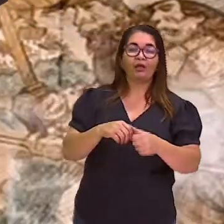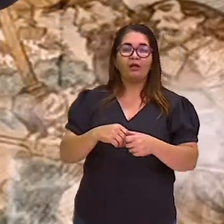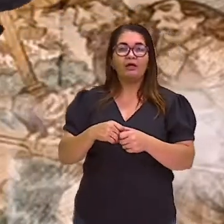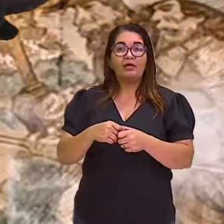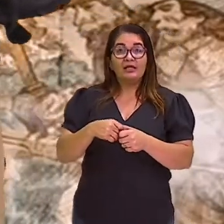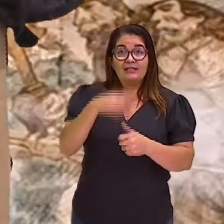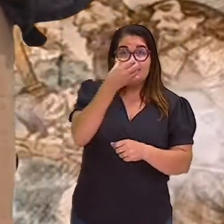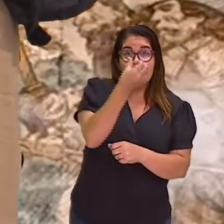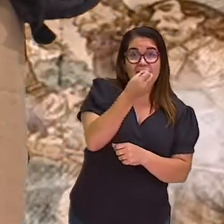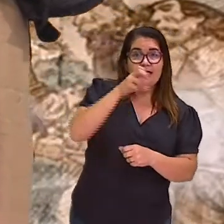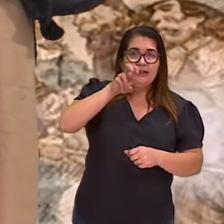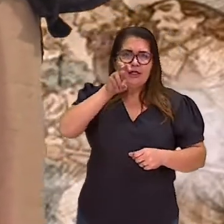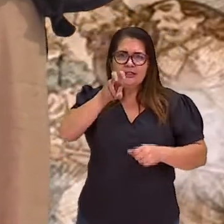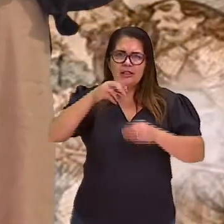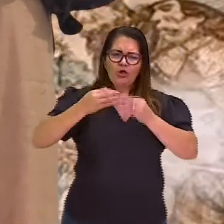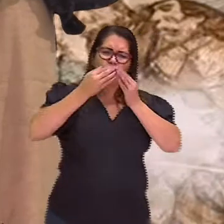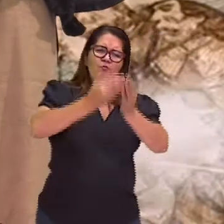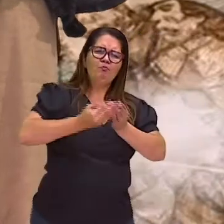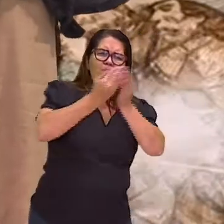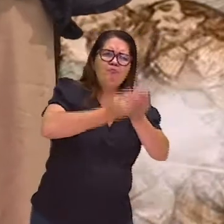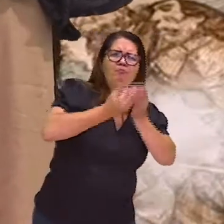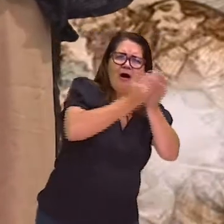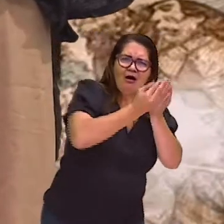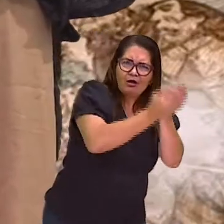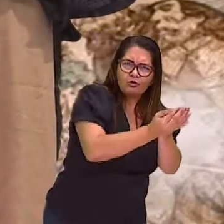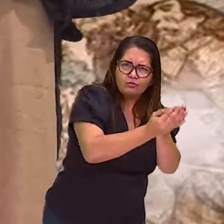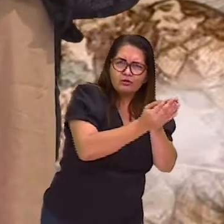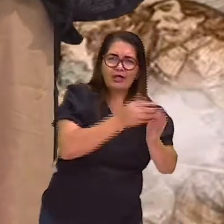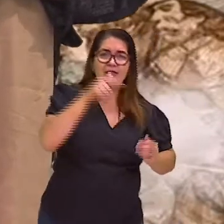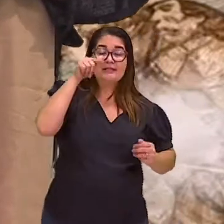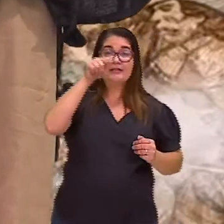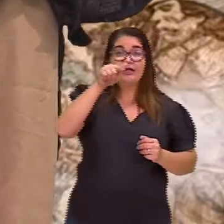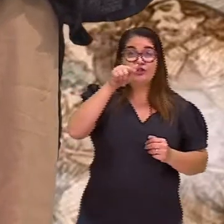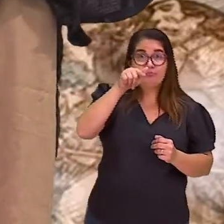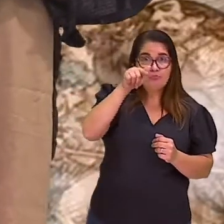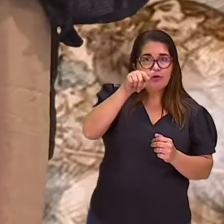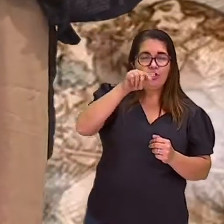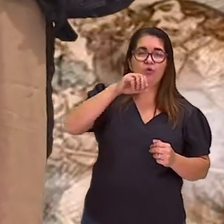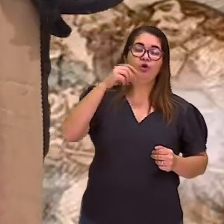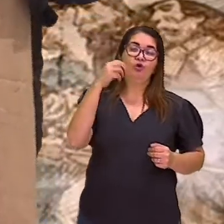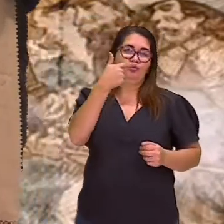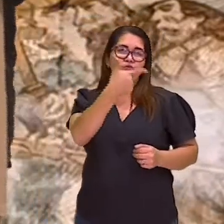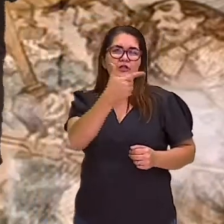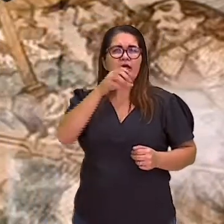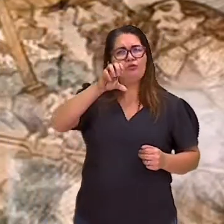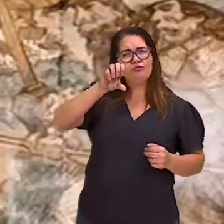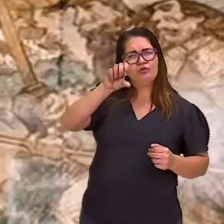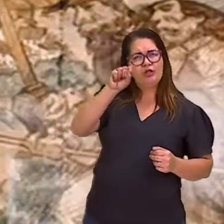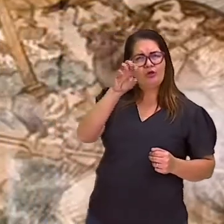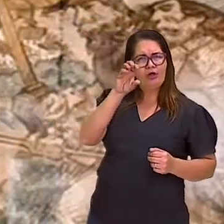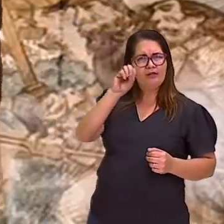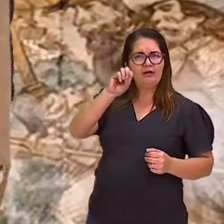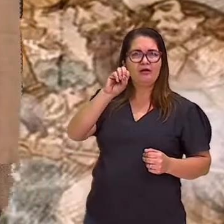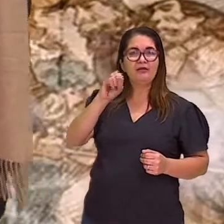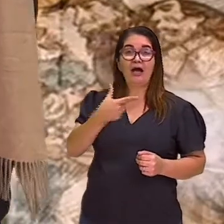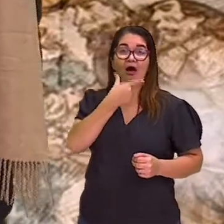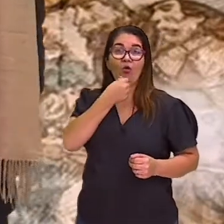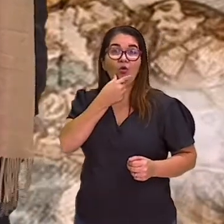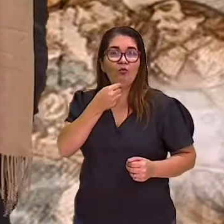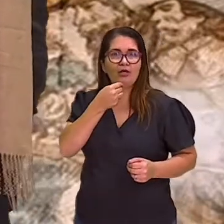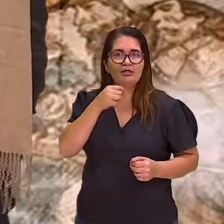embarcações e 7.280 homens. Com essa força, os holandeses conseguiram